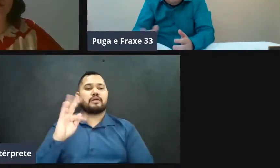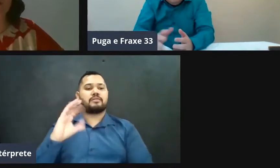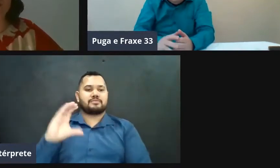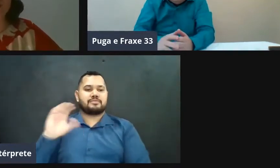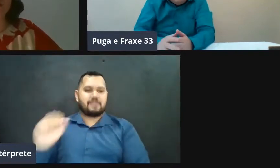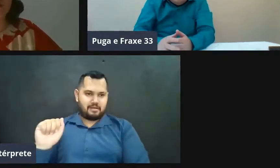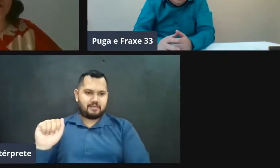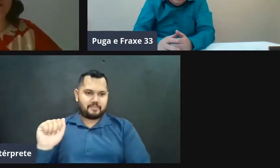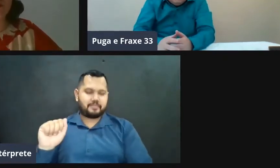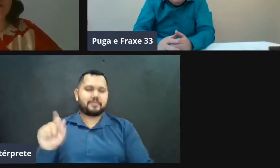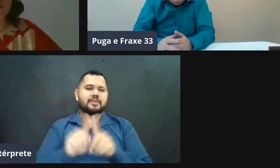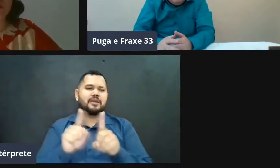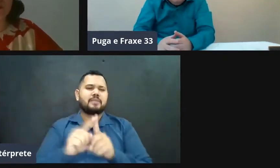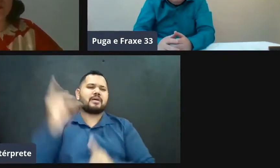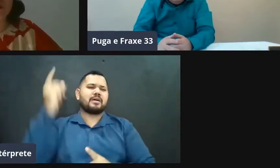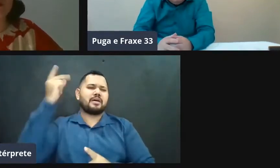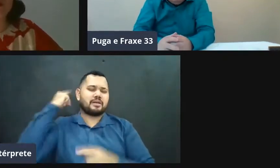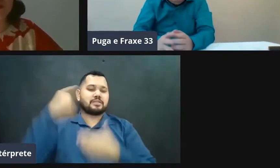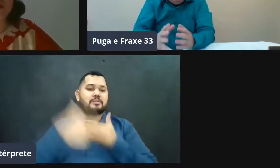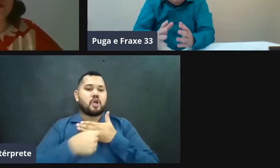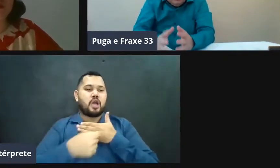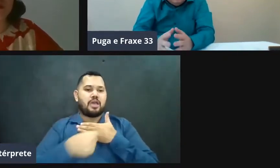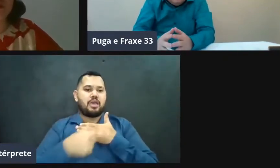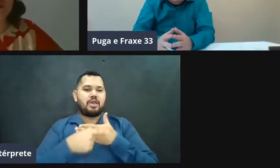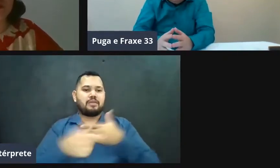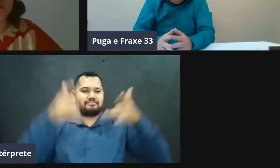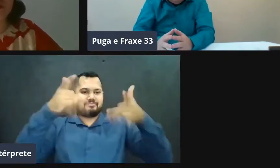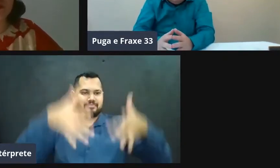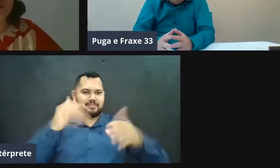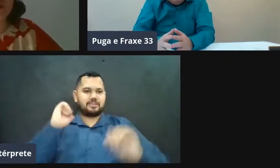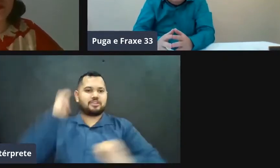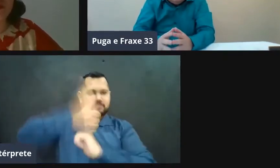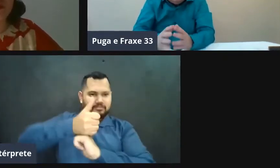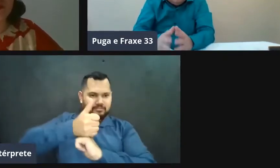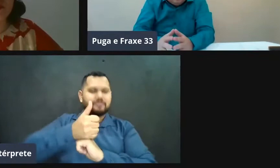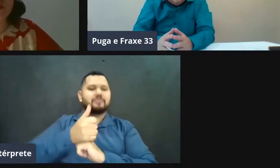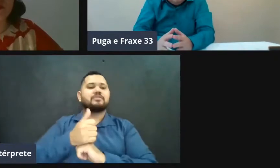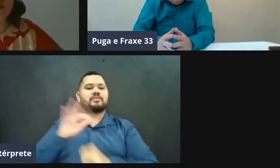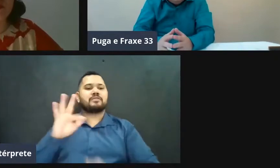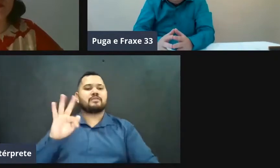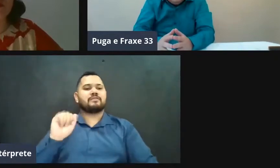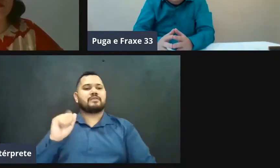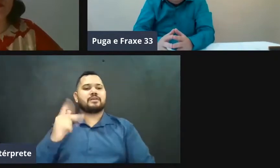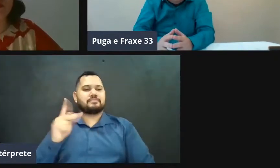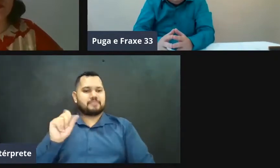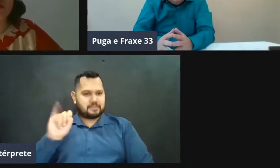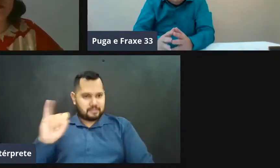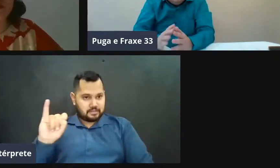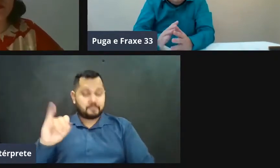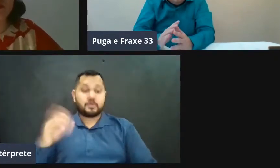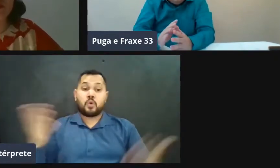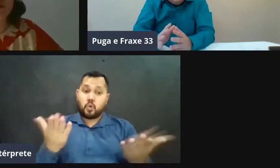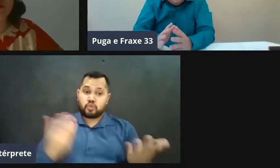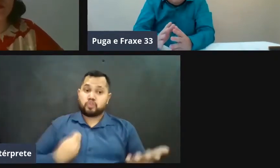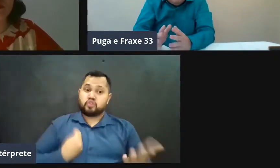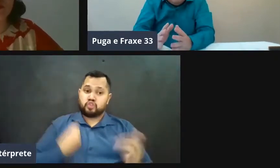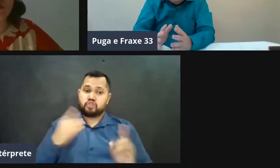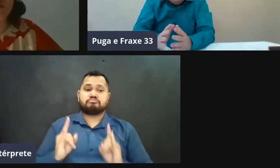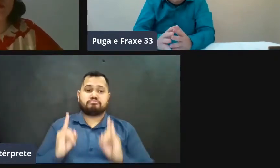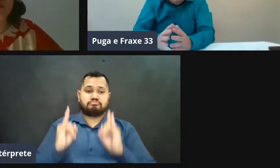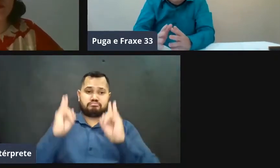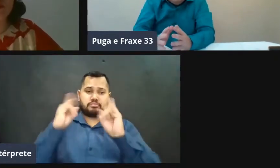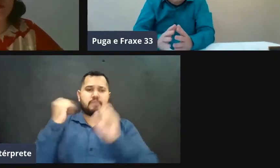no antigo prédio da PROEG. Portanto, mobilizamos os nossos esforços. Hoje esse prédio está em construção, já está